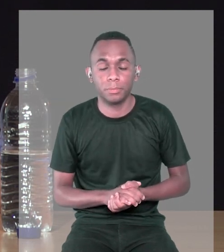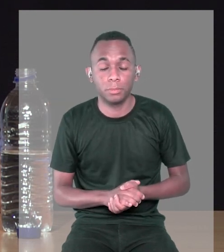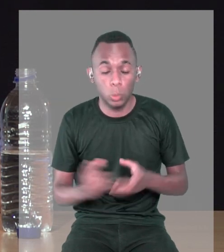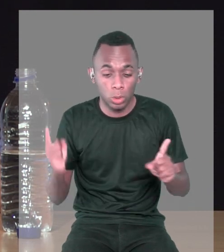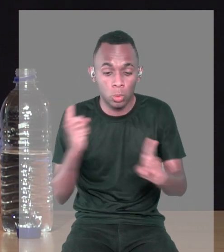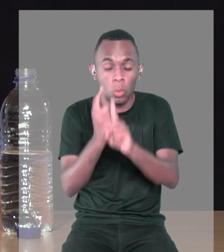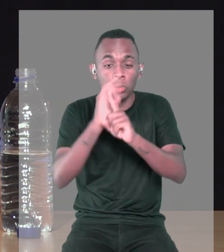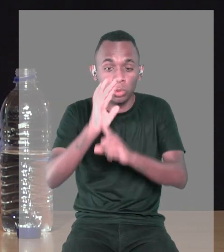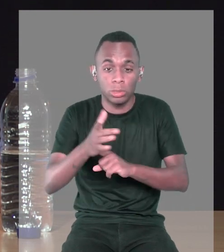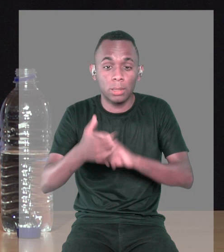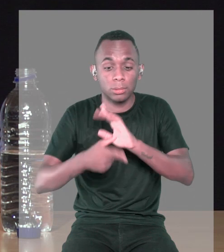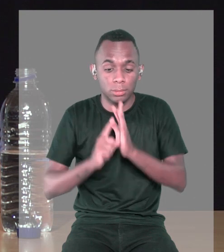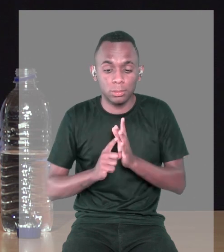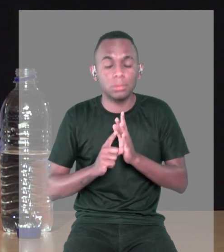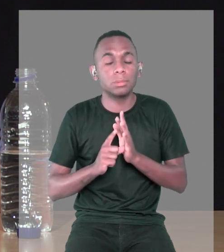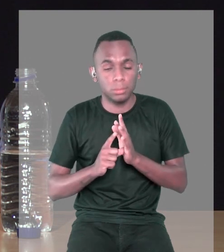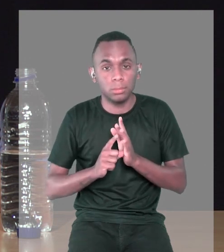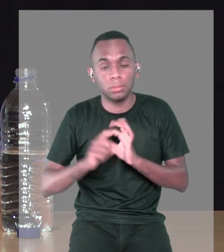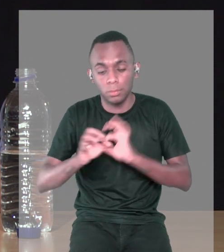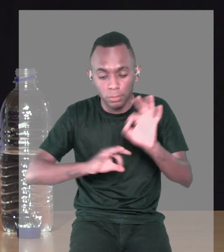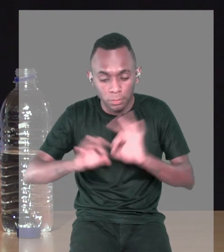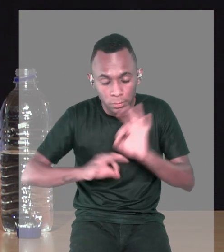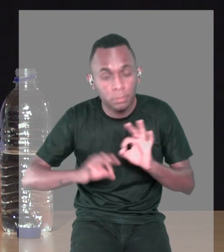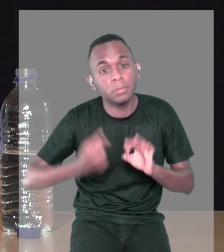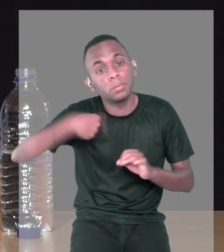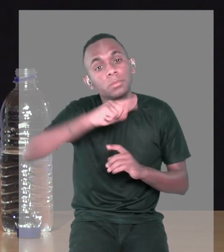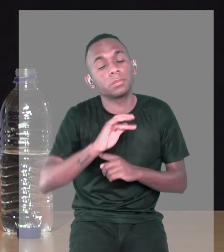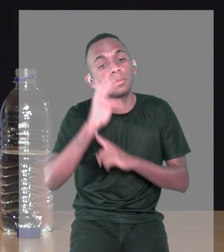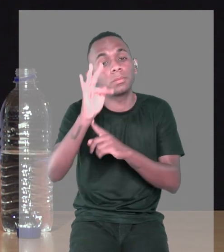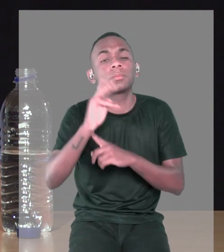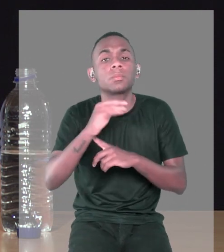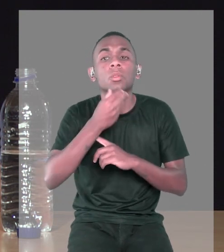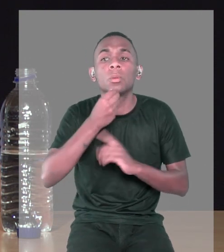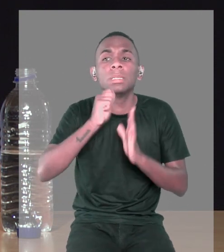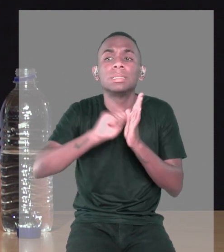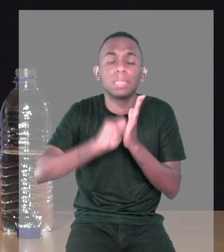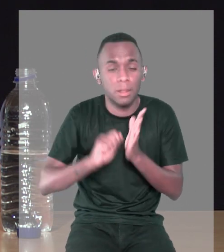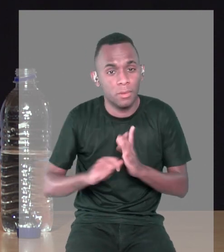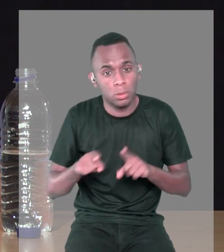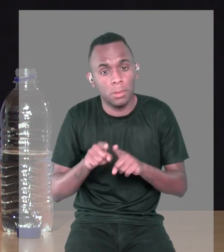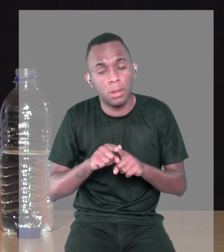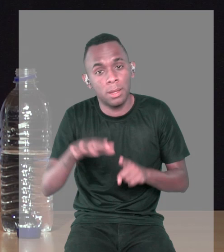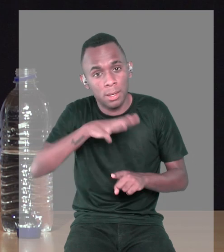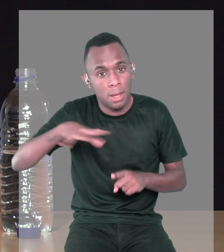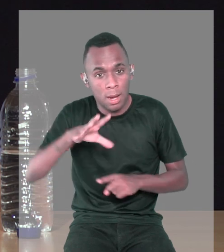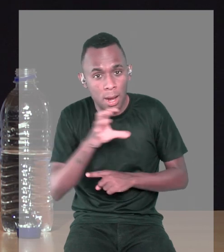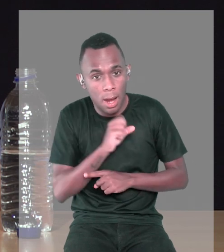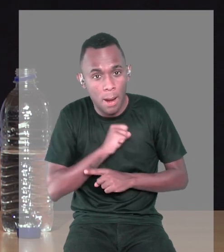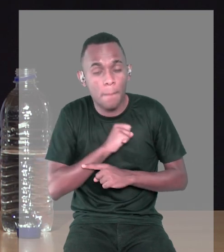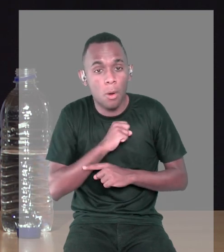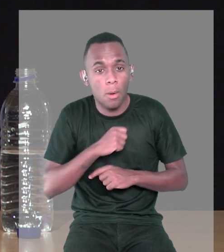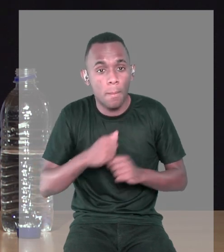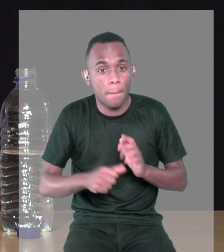Ele já define quem somos. Schlegel, ainda no romantismo, também escreveu uma vez que, no amor,